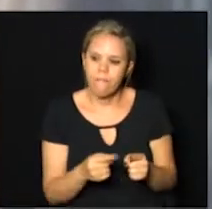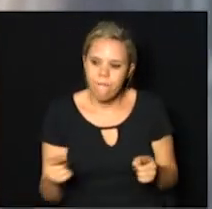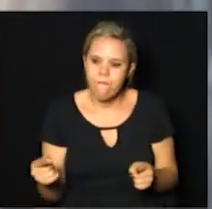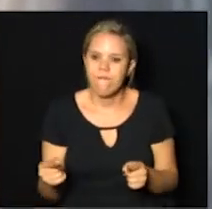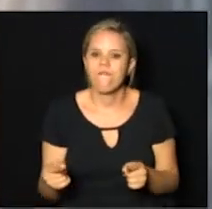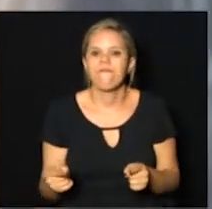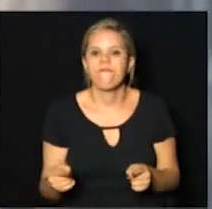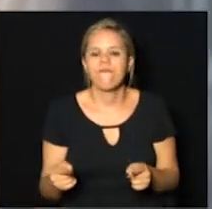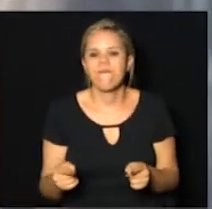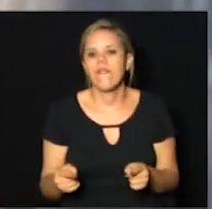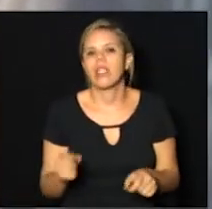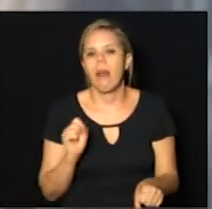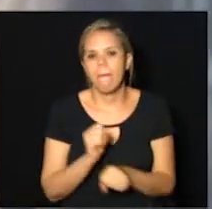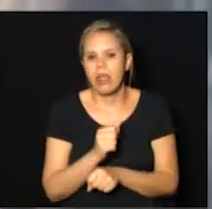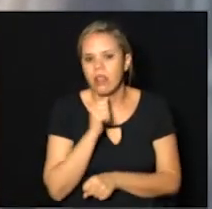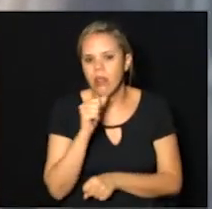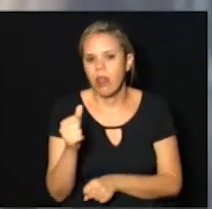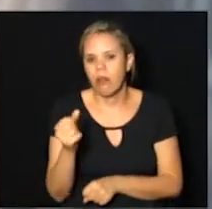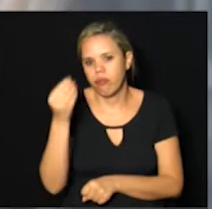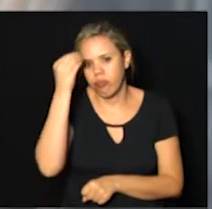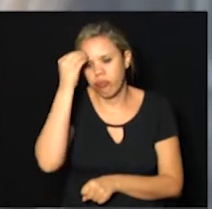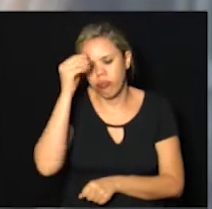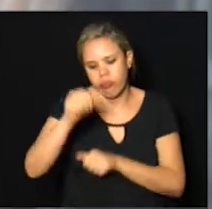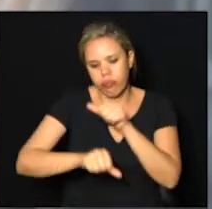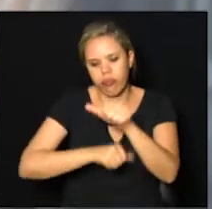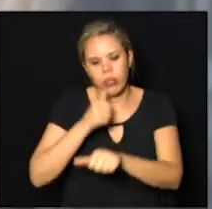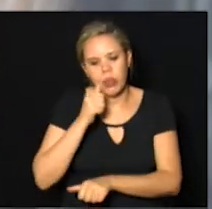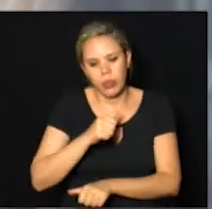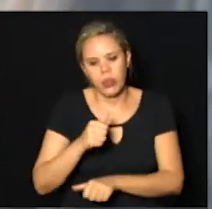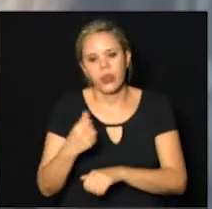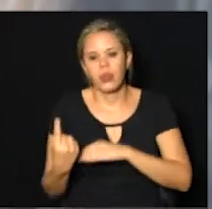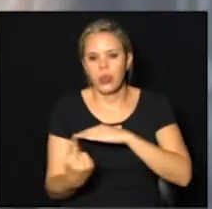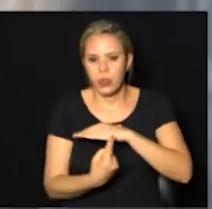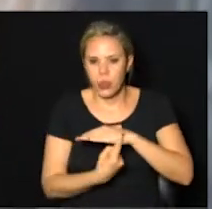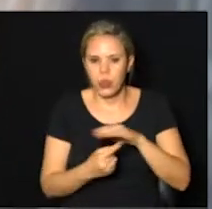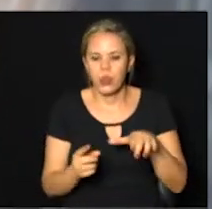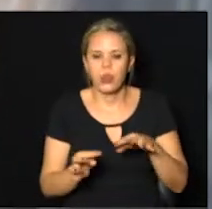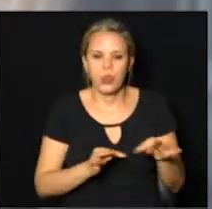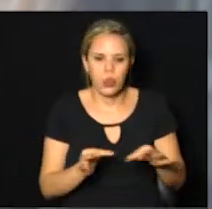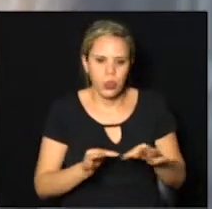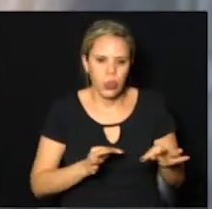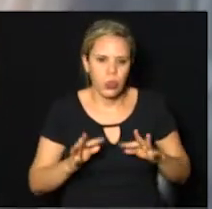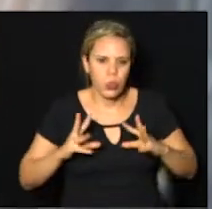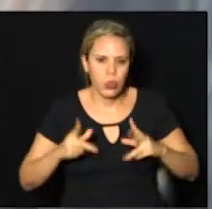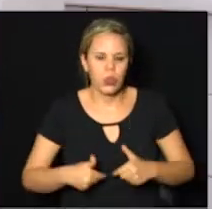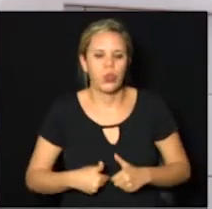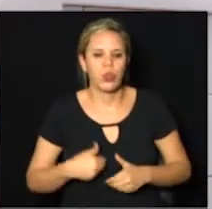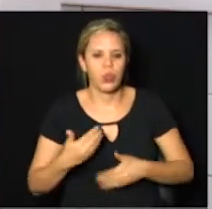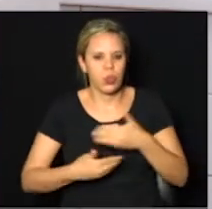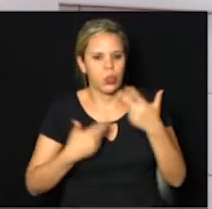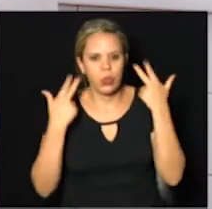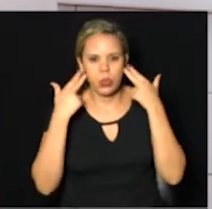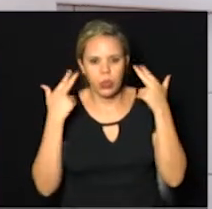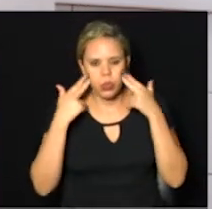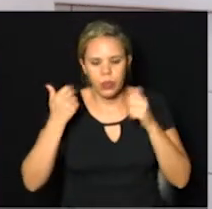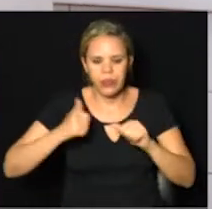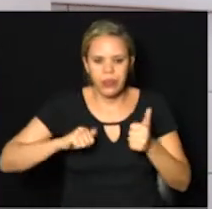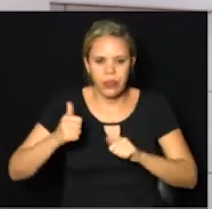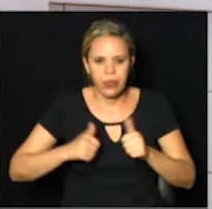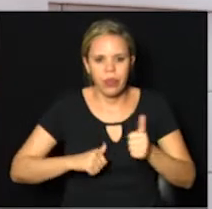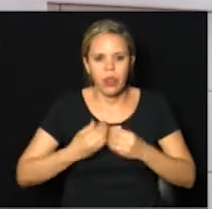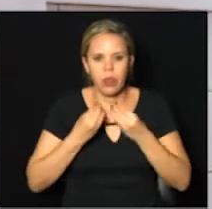mulher precisa se consultar e fazer todos os seus exames de rotina e fazer uma avaliação da qualidade de vida. E não tem